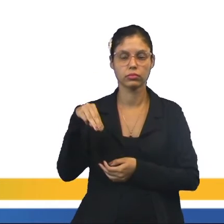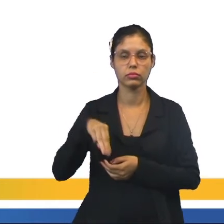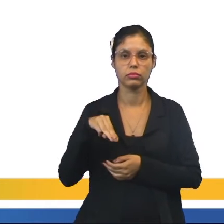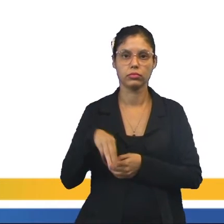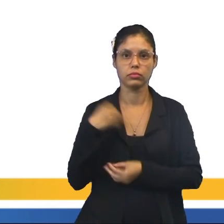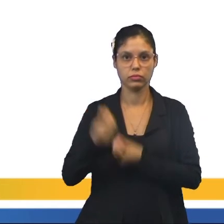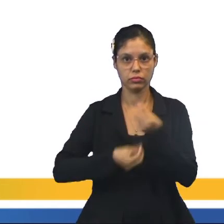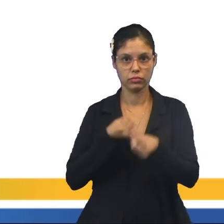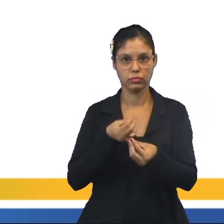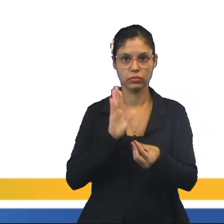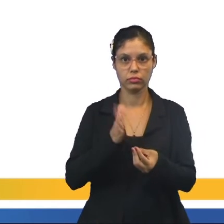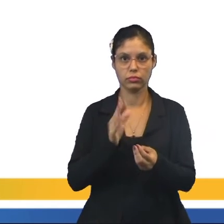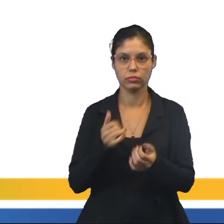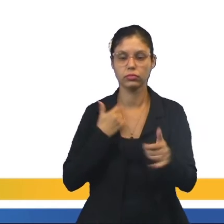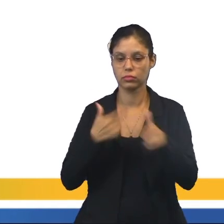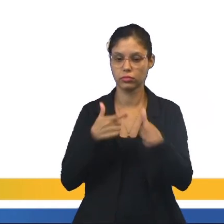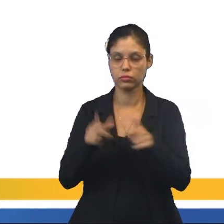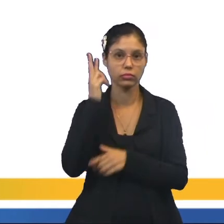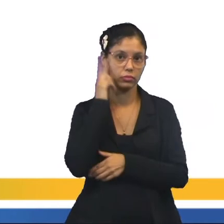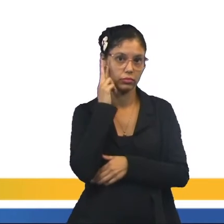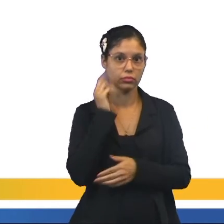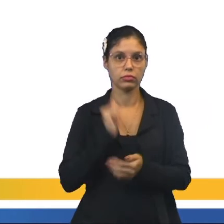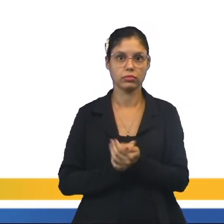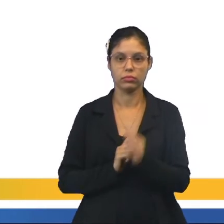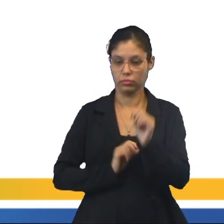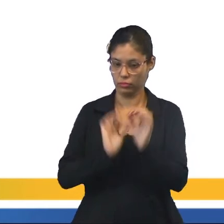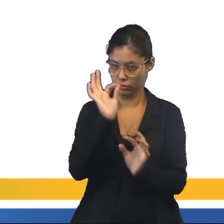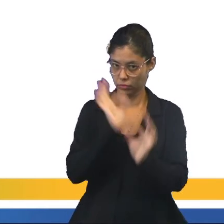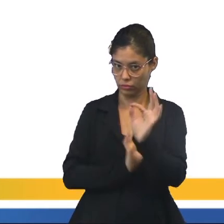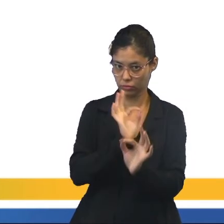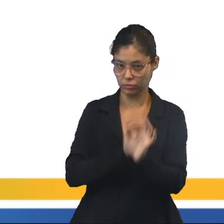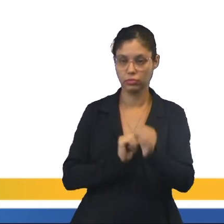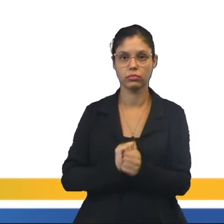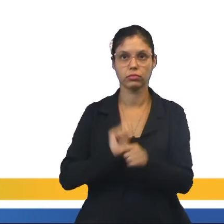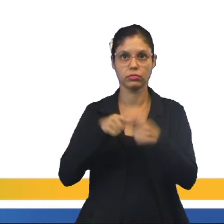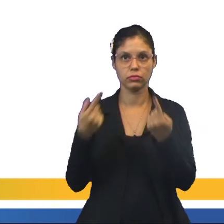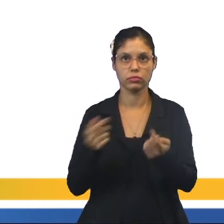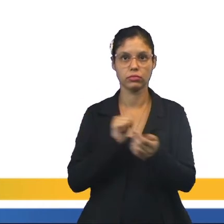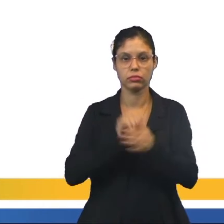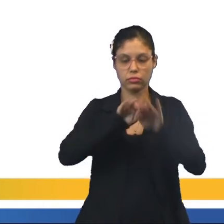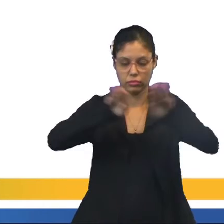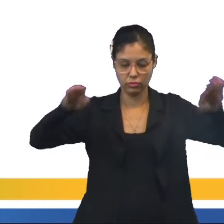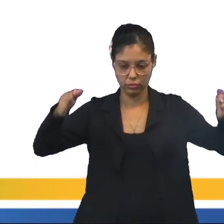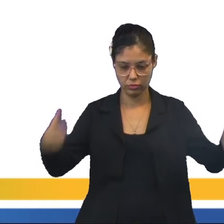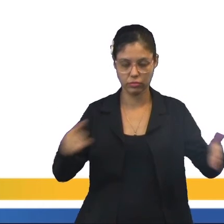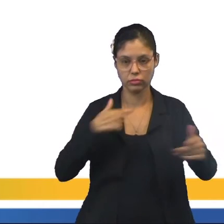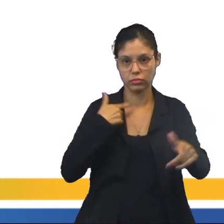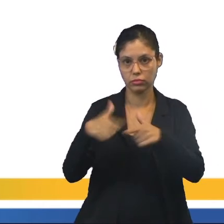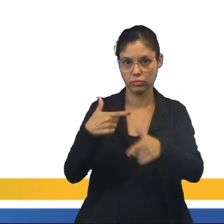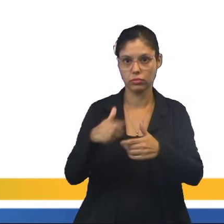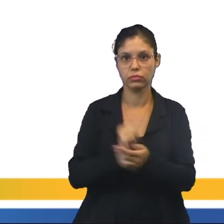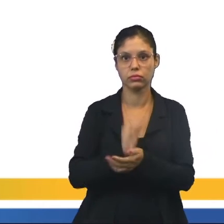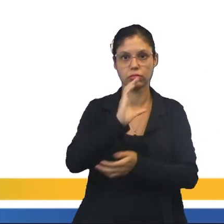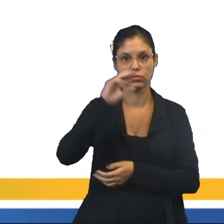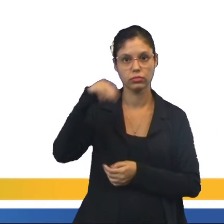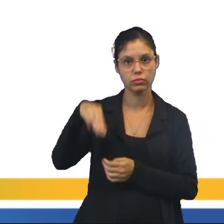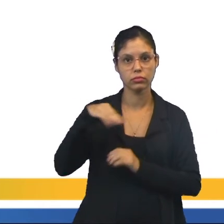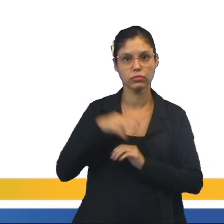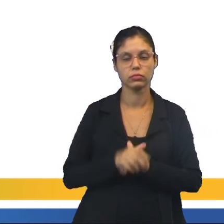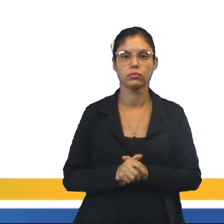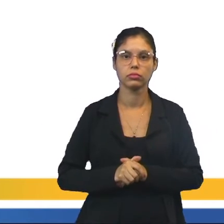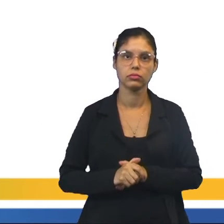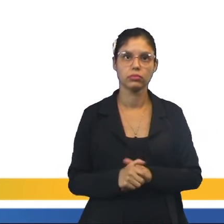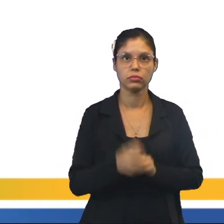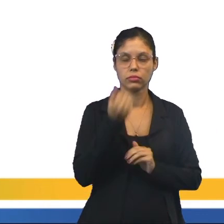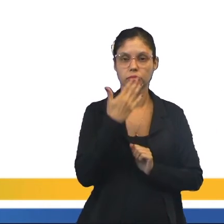metros como se o prédio estivesse trabalhando normalmente, construído. Mas na maquete, ele vai trabalhar com